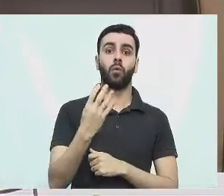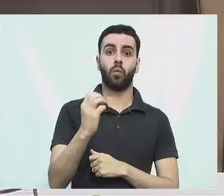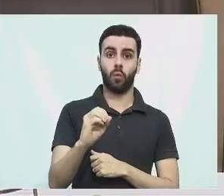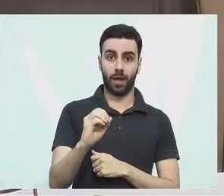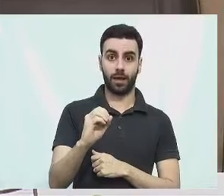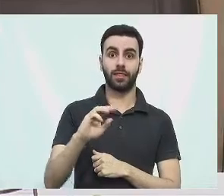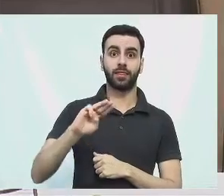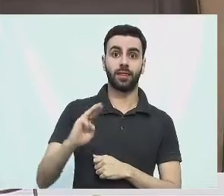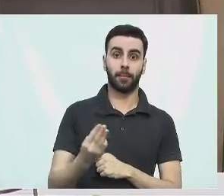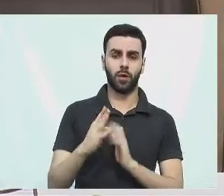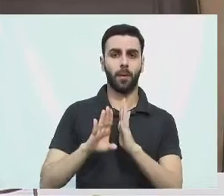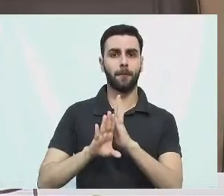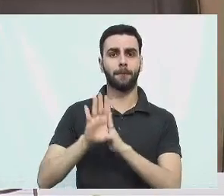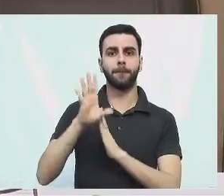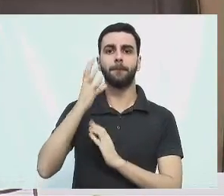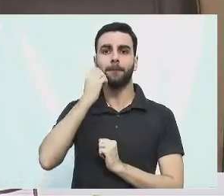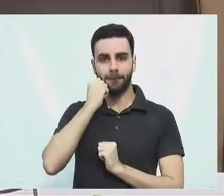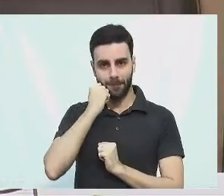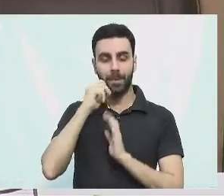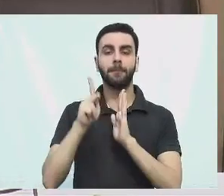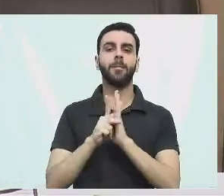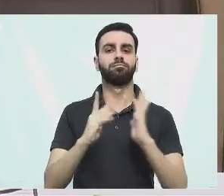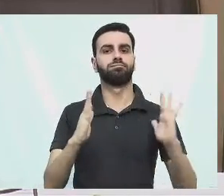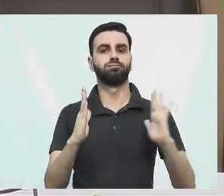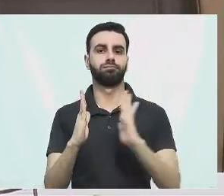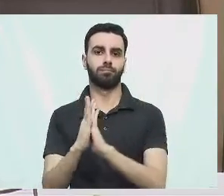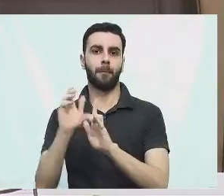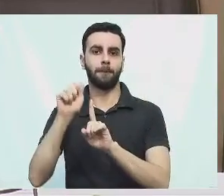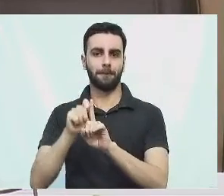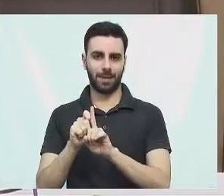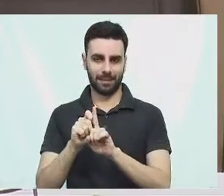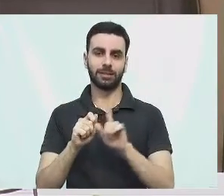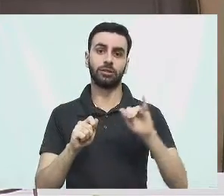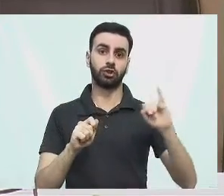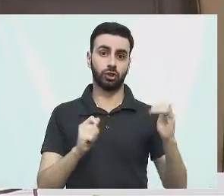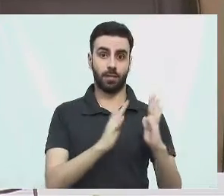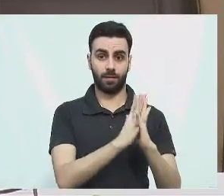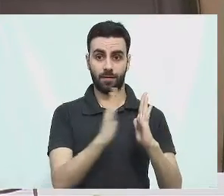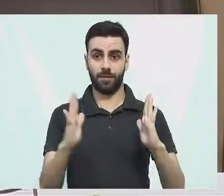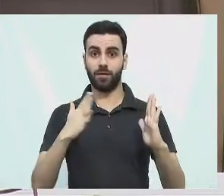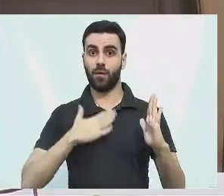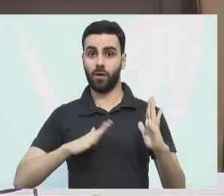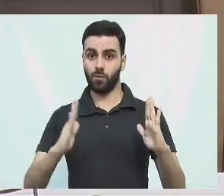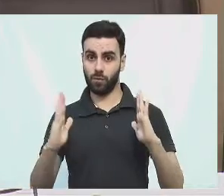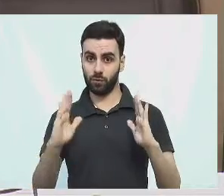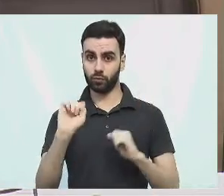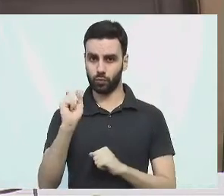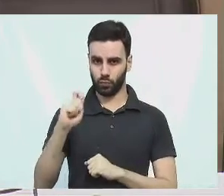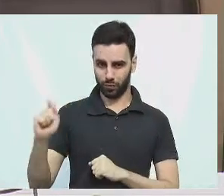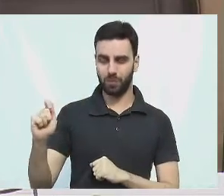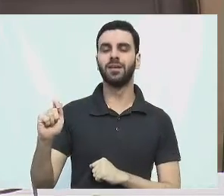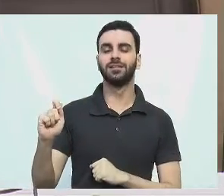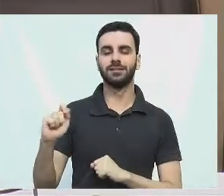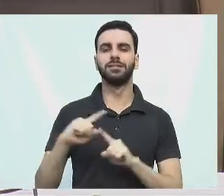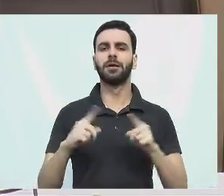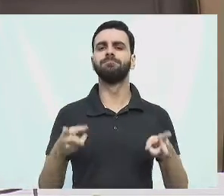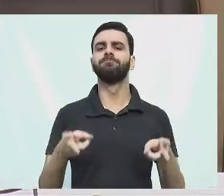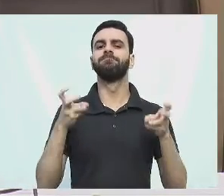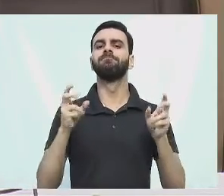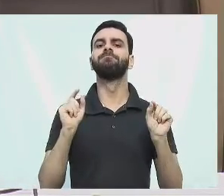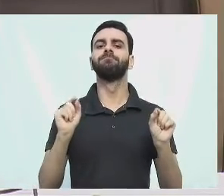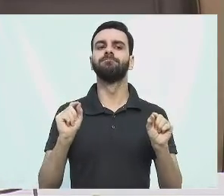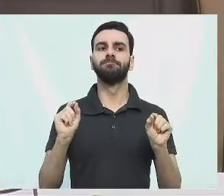de superávit, referente até o mês de agosto, no caso, e o que a gente vê é